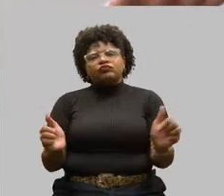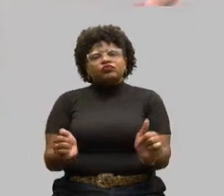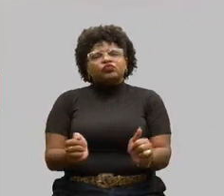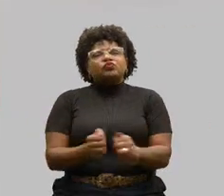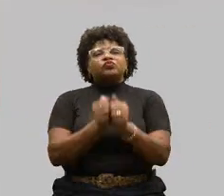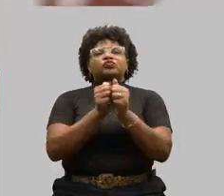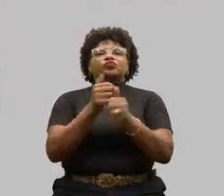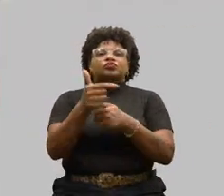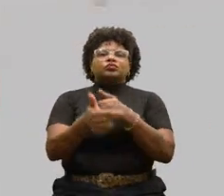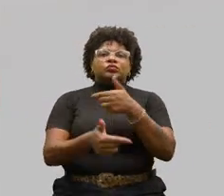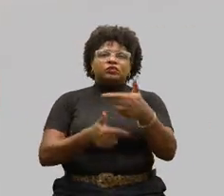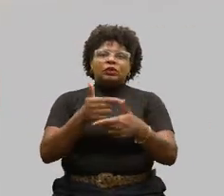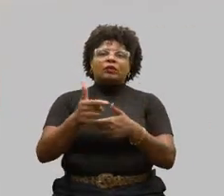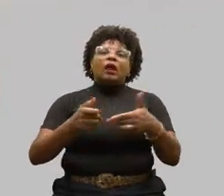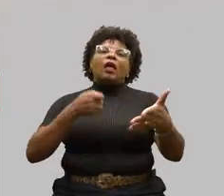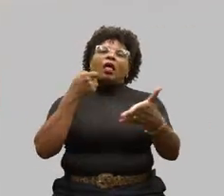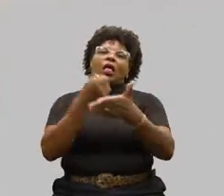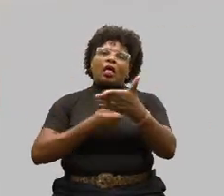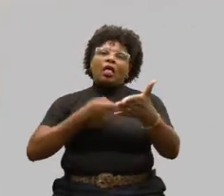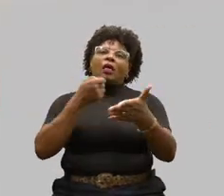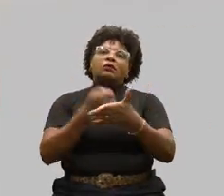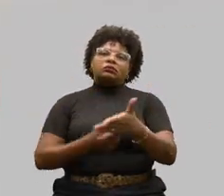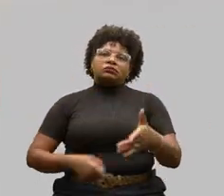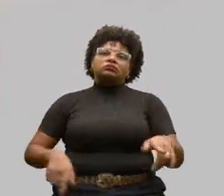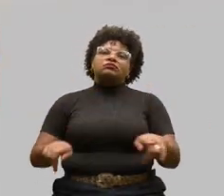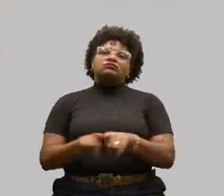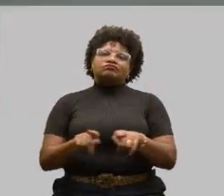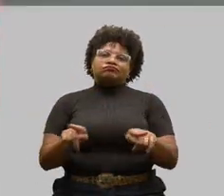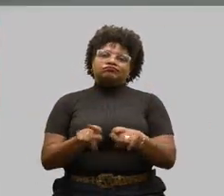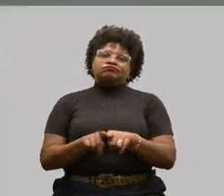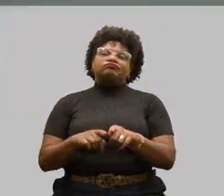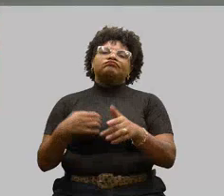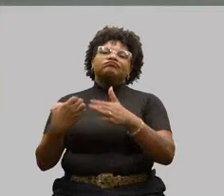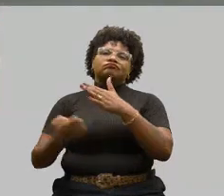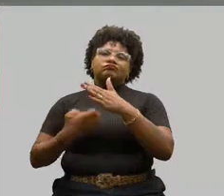educando também né Trabalhando junto com as empresas obrigada